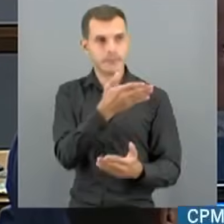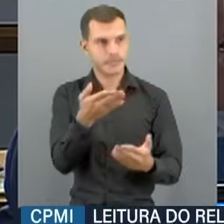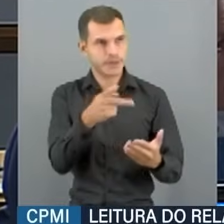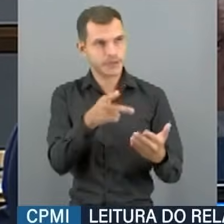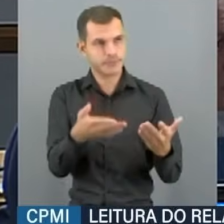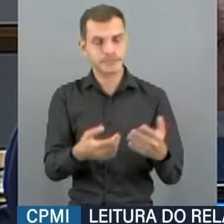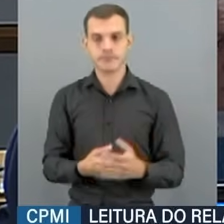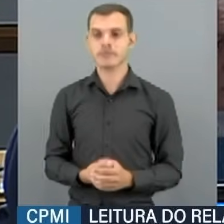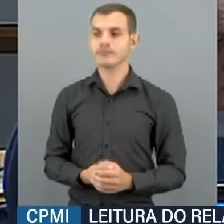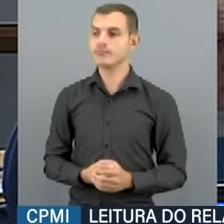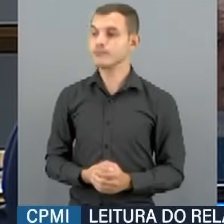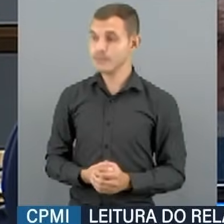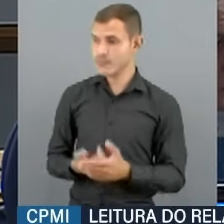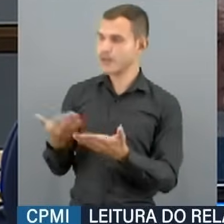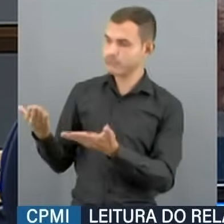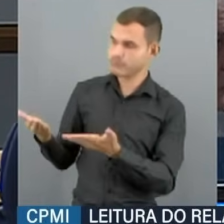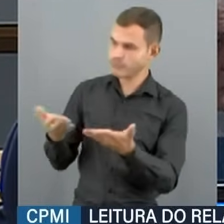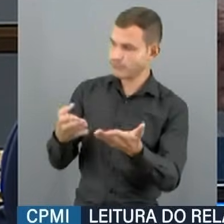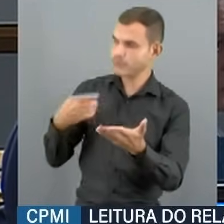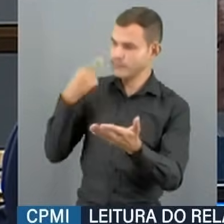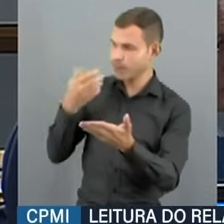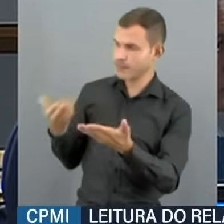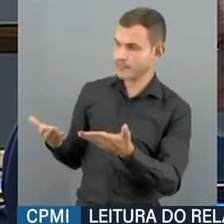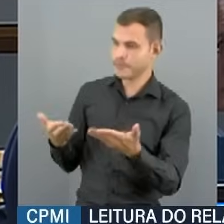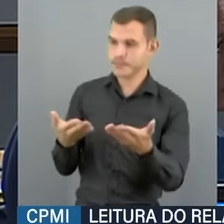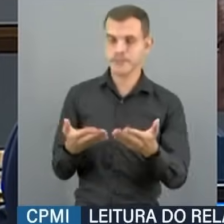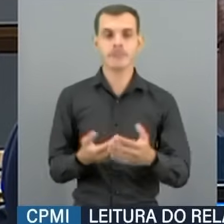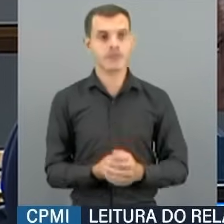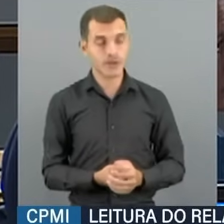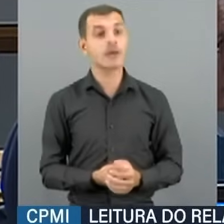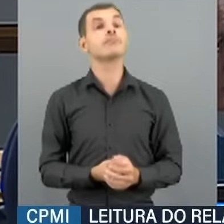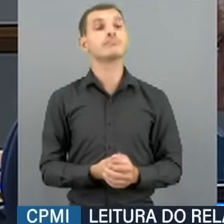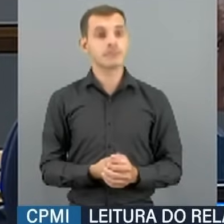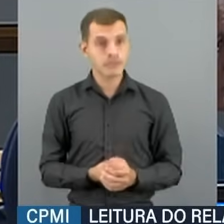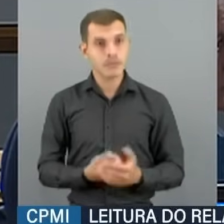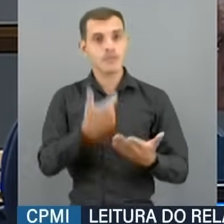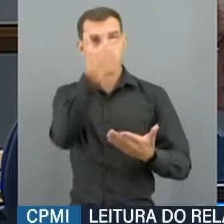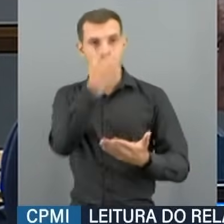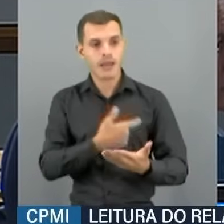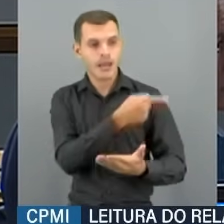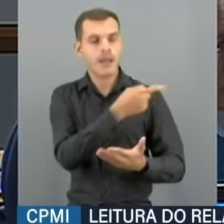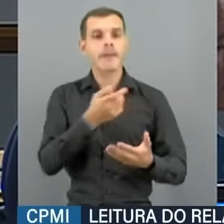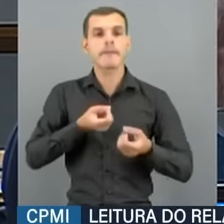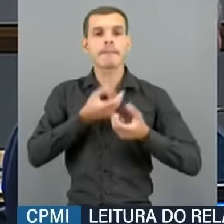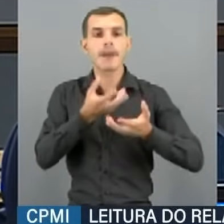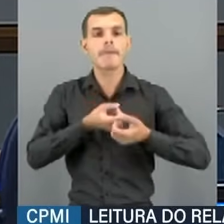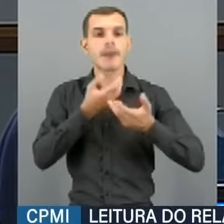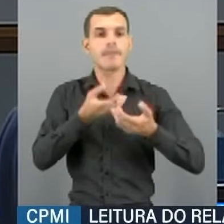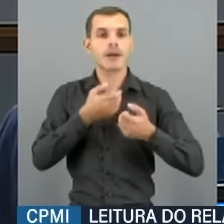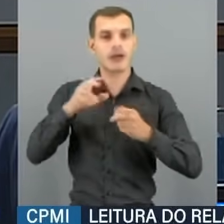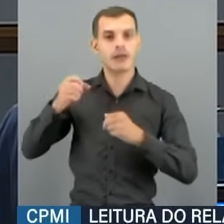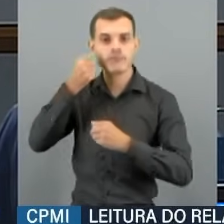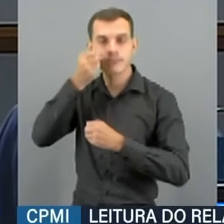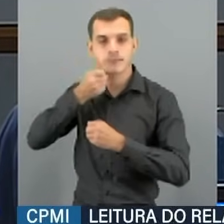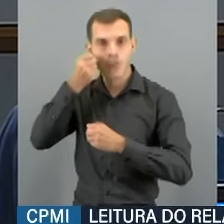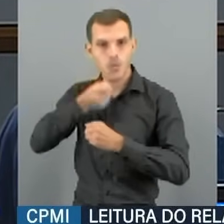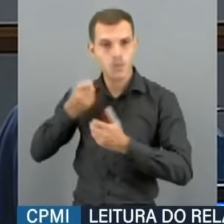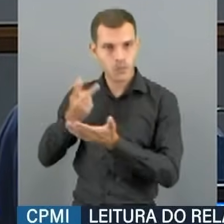que na fala do deputado Abílio, ele citou a senadora, e para que não fique dito pelo não dito, ele